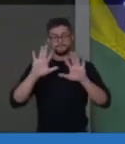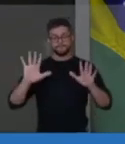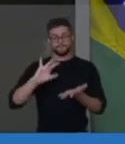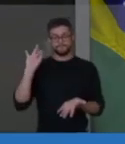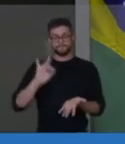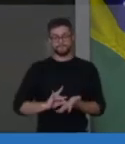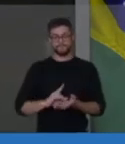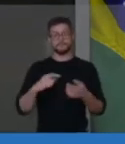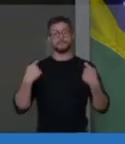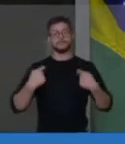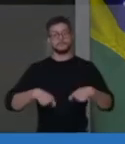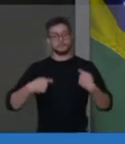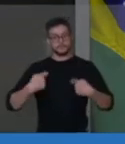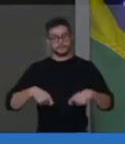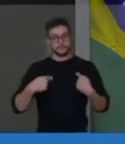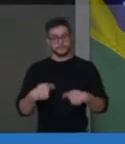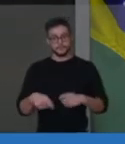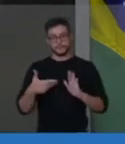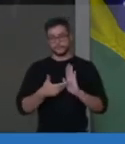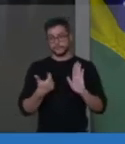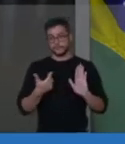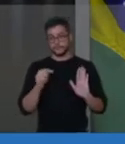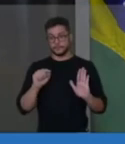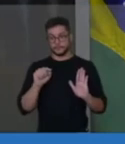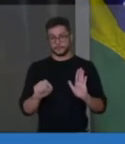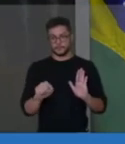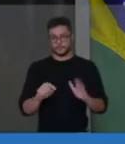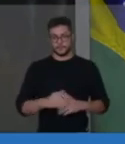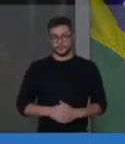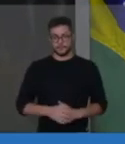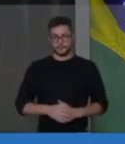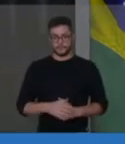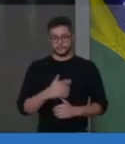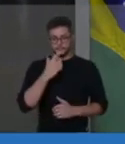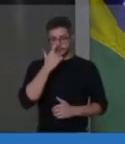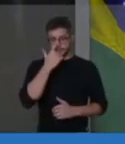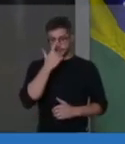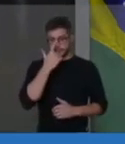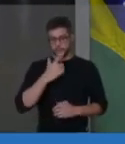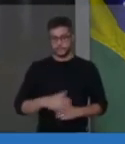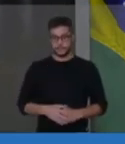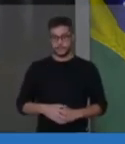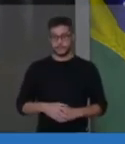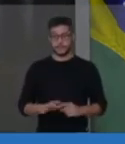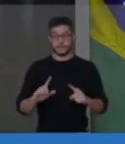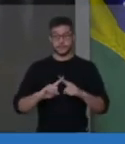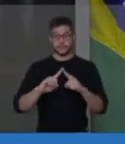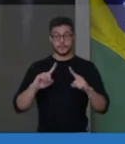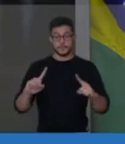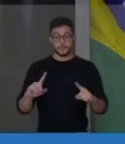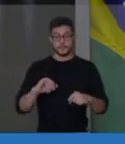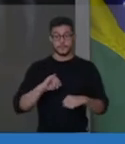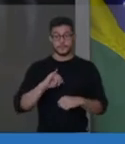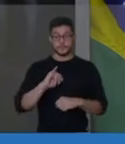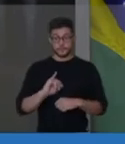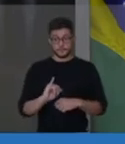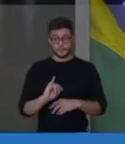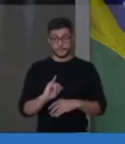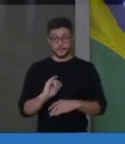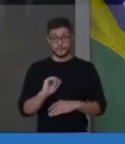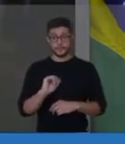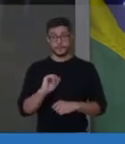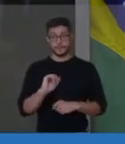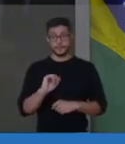precisa ser extinto este benefício. De outro norte, contudo, privar o acesso de apenados de baixa